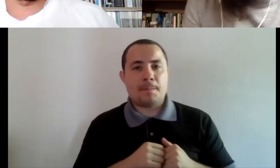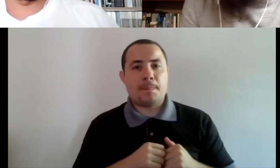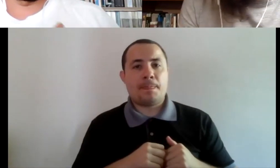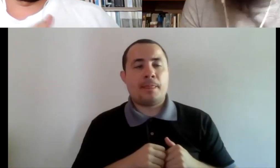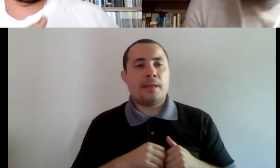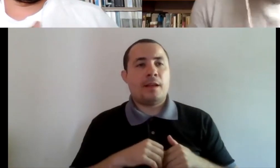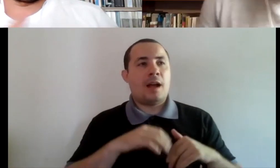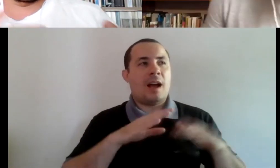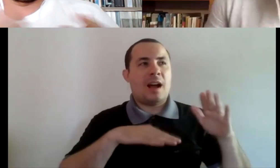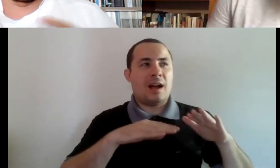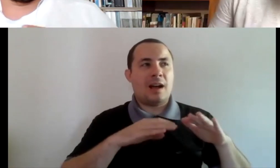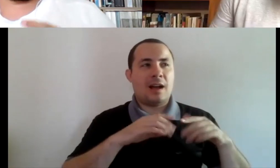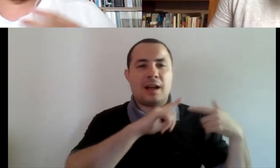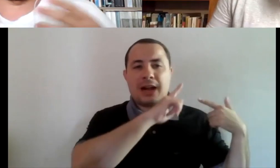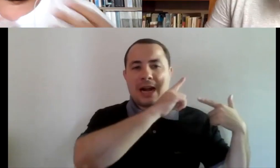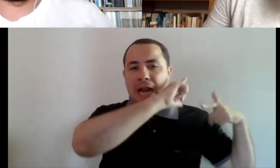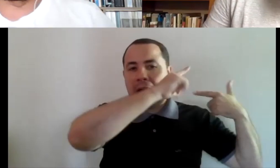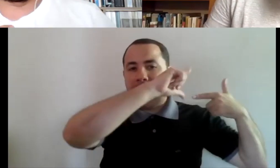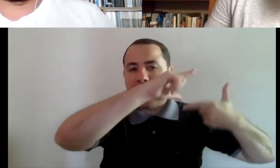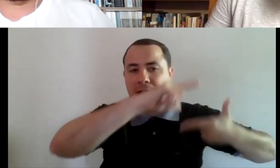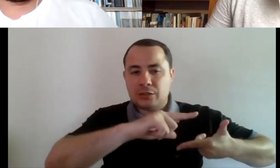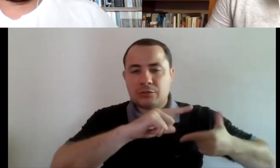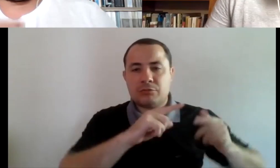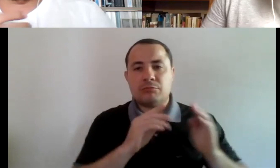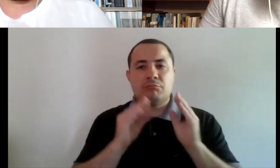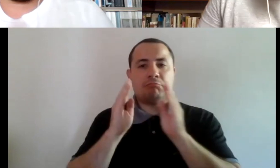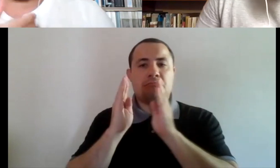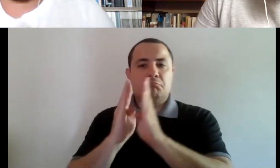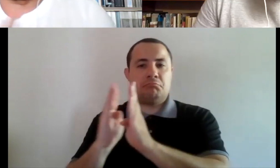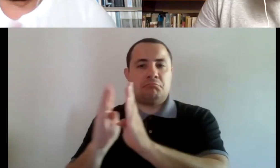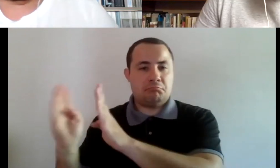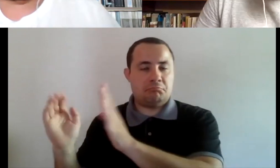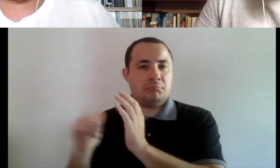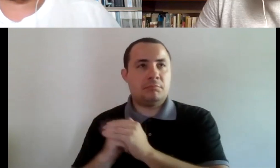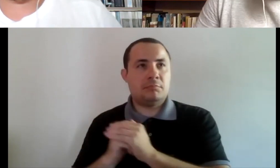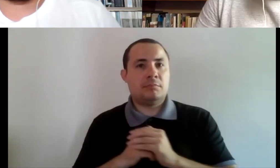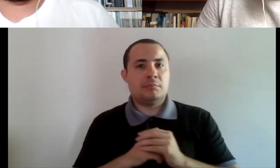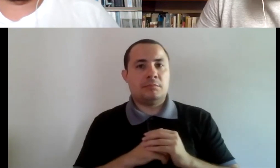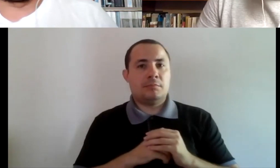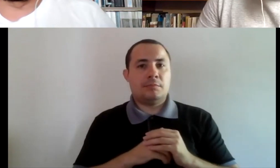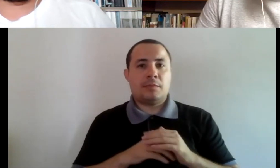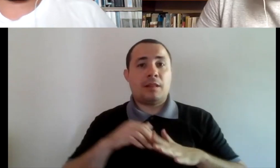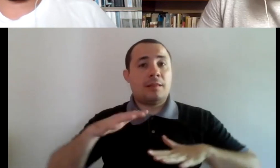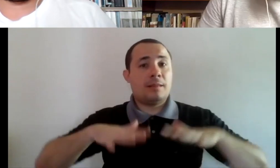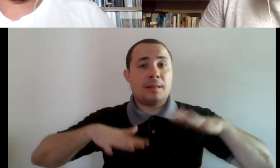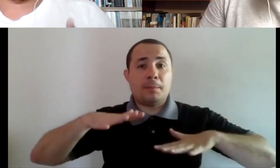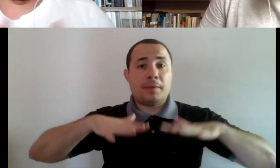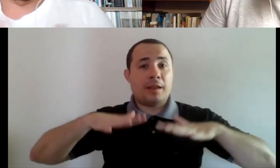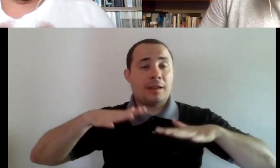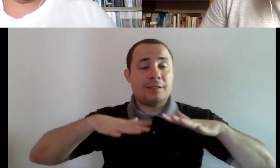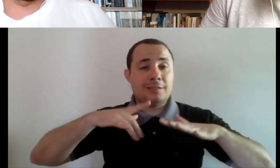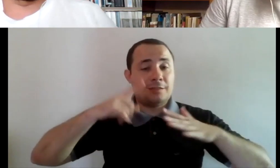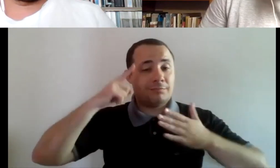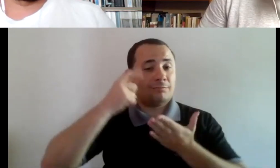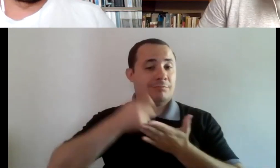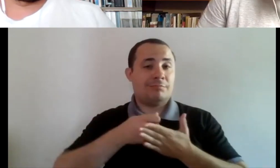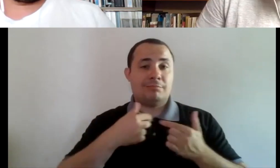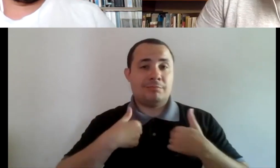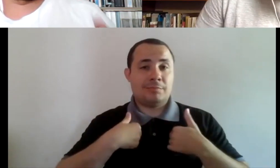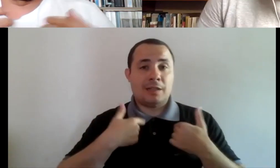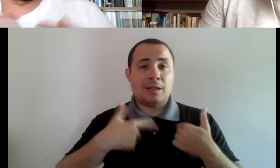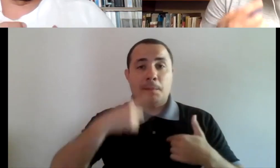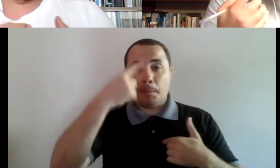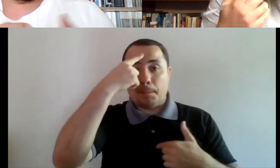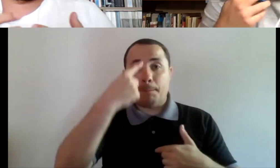clássicos. Entendeu? Essas decisões, elas vão marcar muito da atividade da biblioteca e do perfil do leitor,